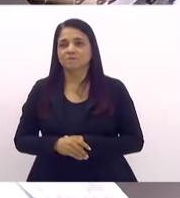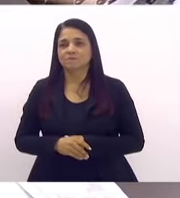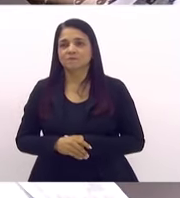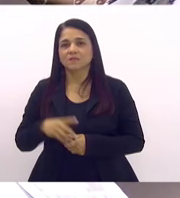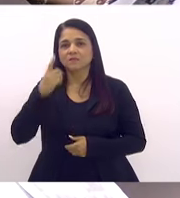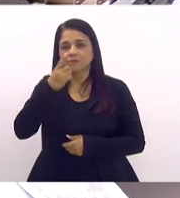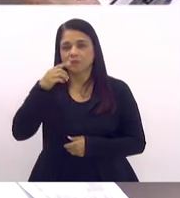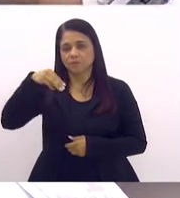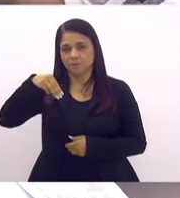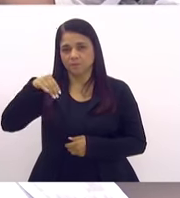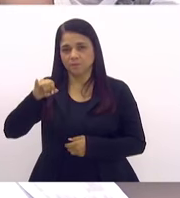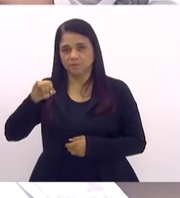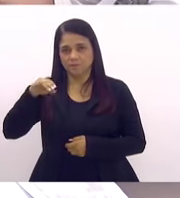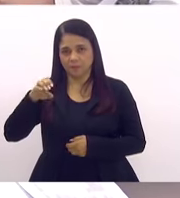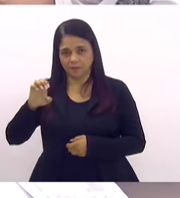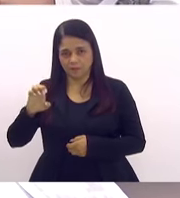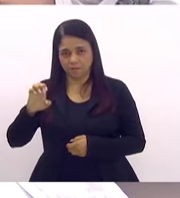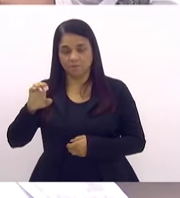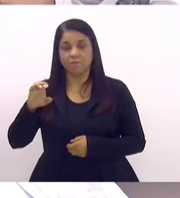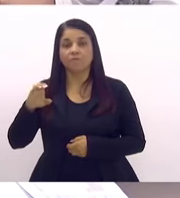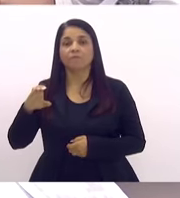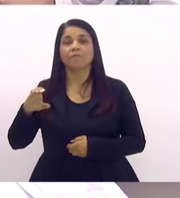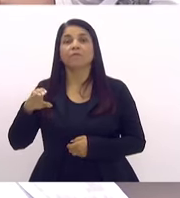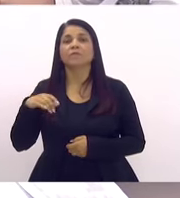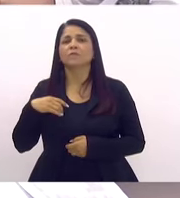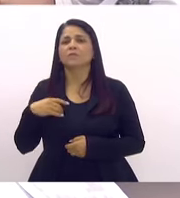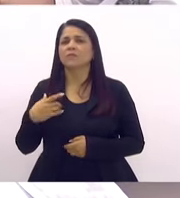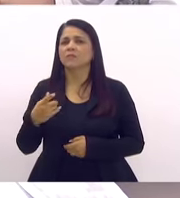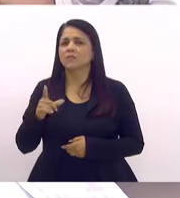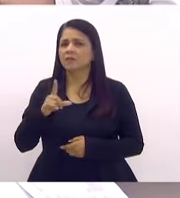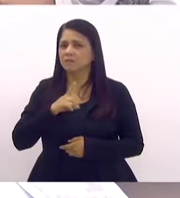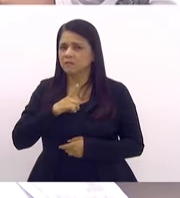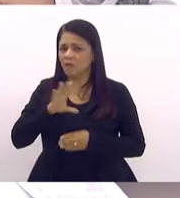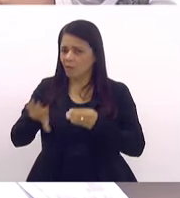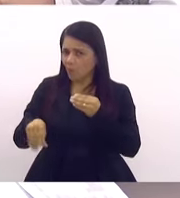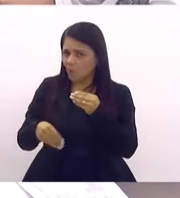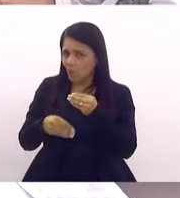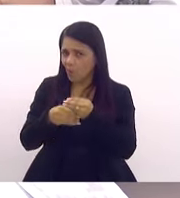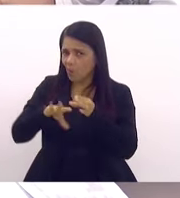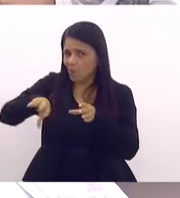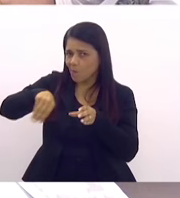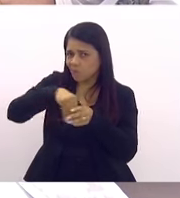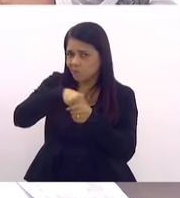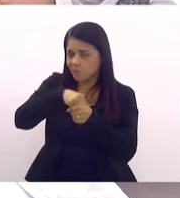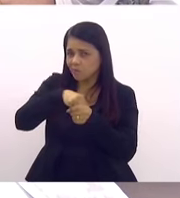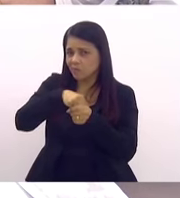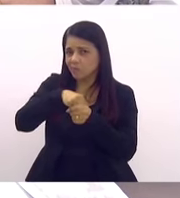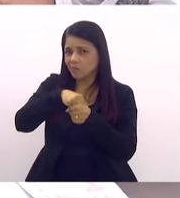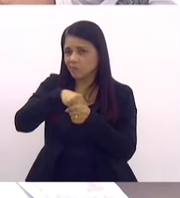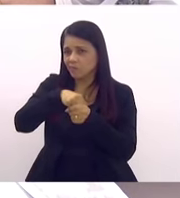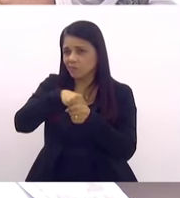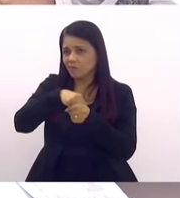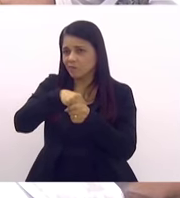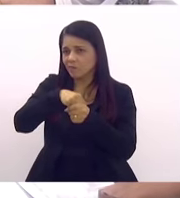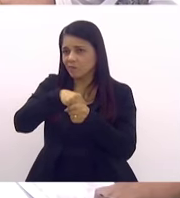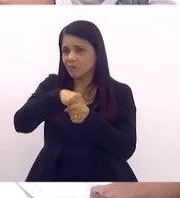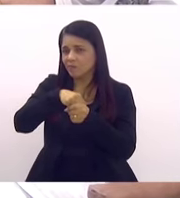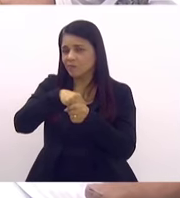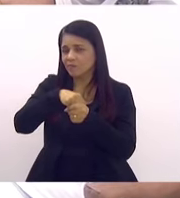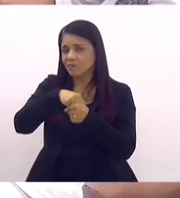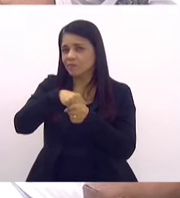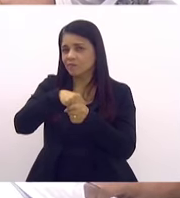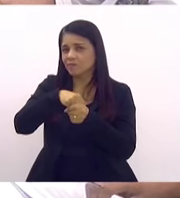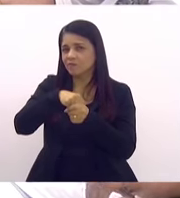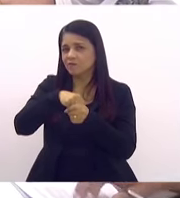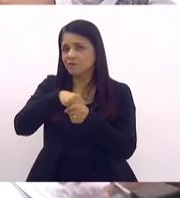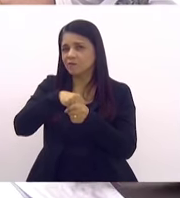Deputado Mink, não tem nenhuma possibilidade de incorporar ao que nós